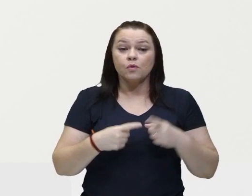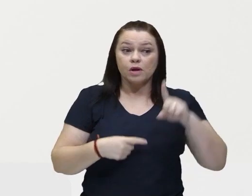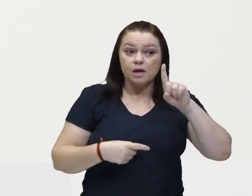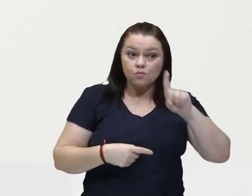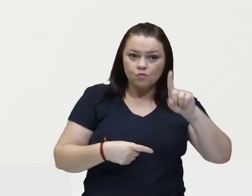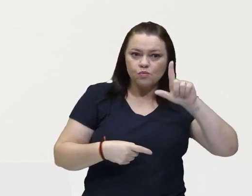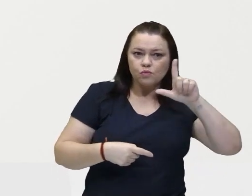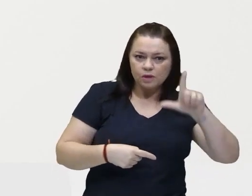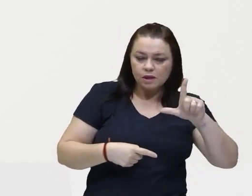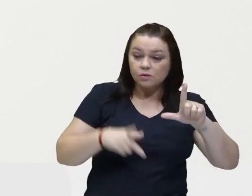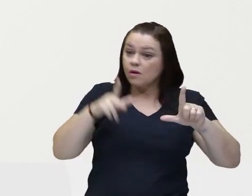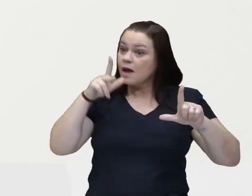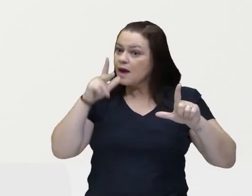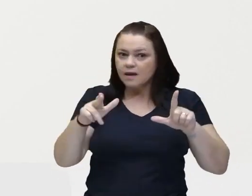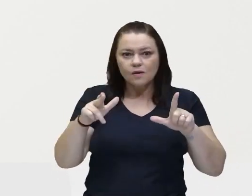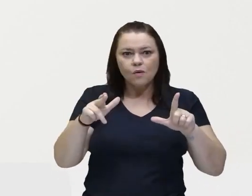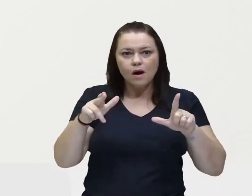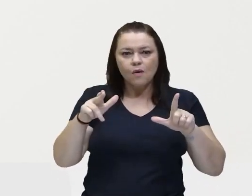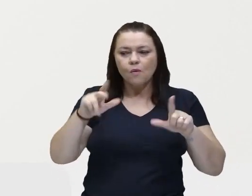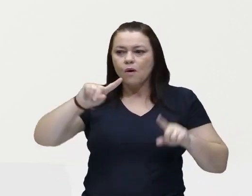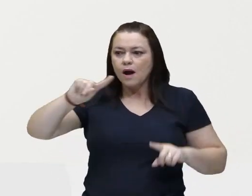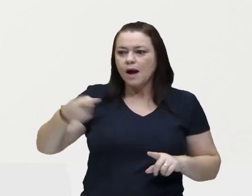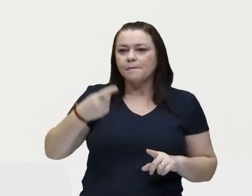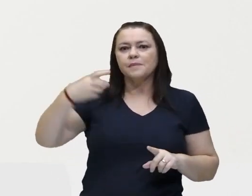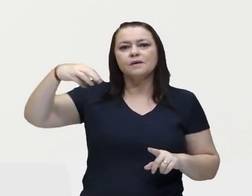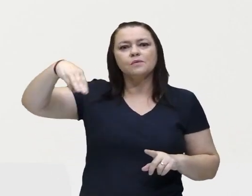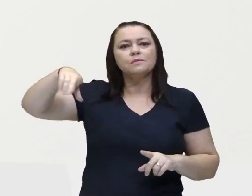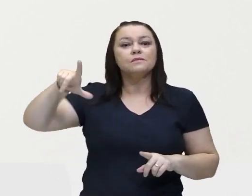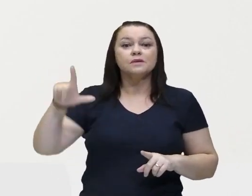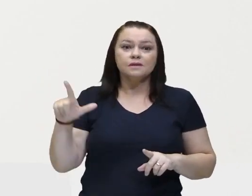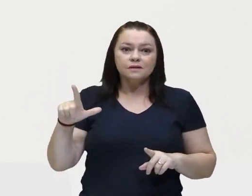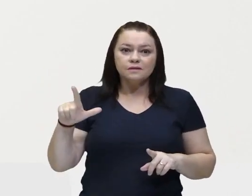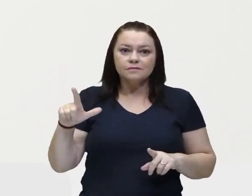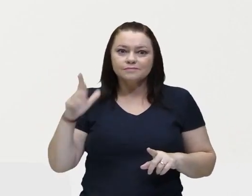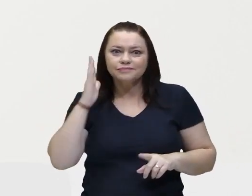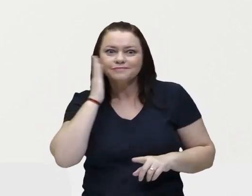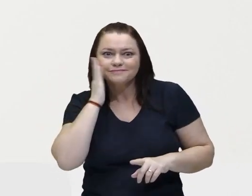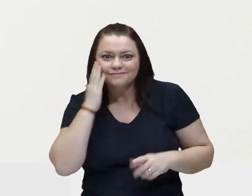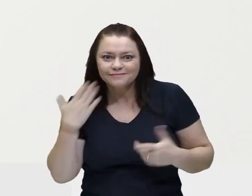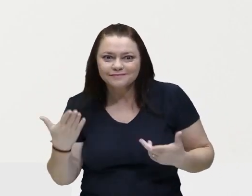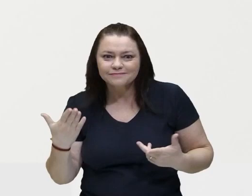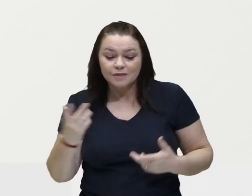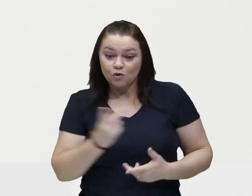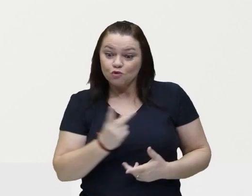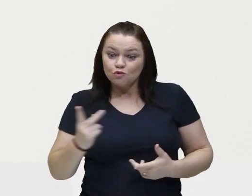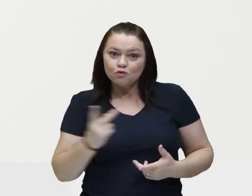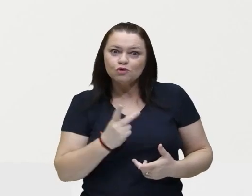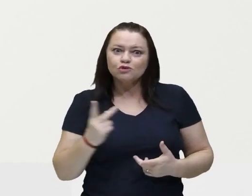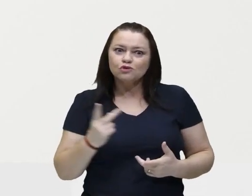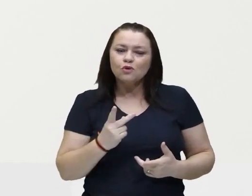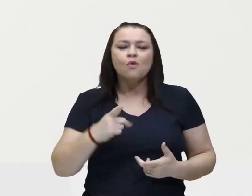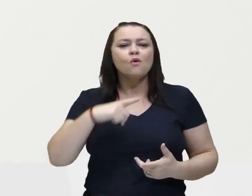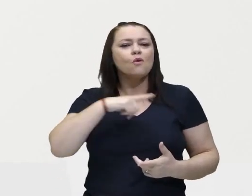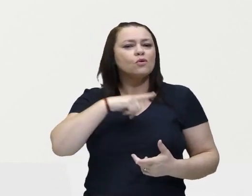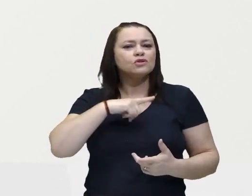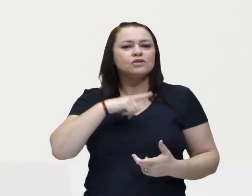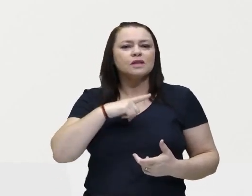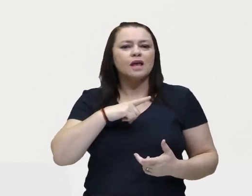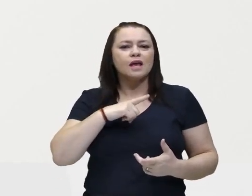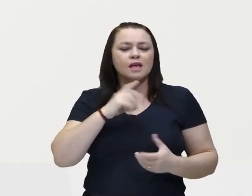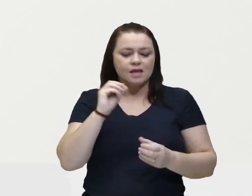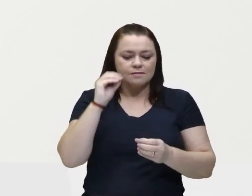litro é igual a 1000 mililitros. Ou seja, os dois recipientes possuem a